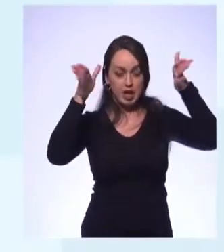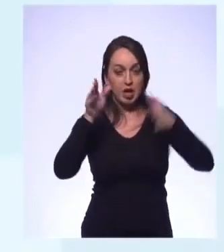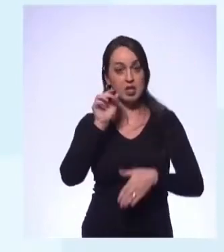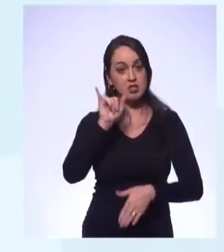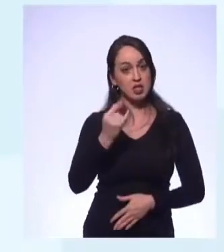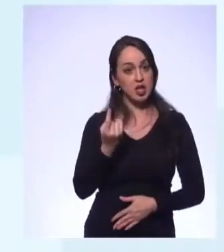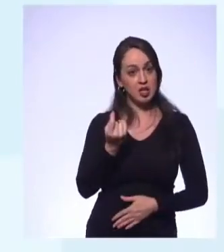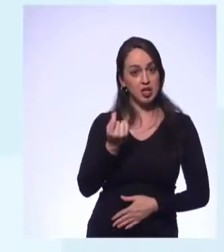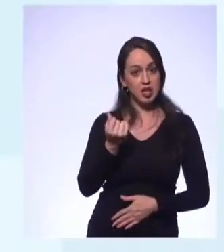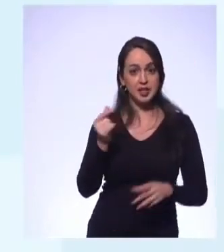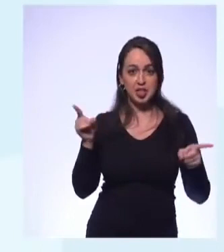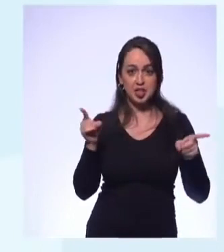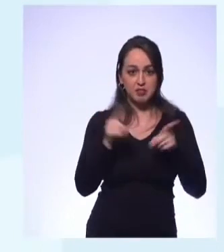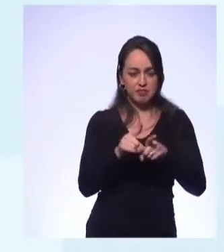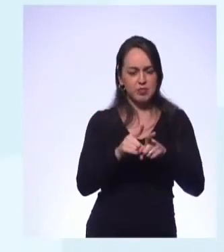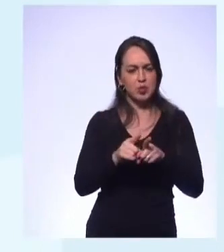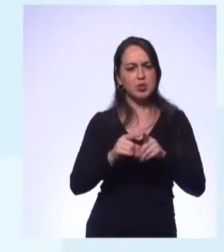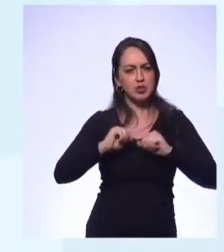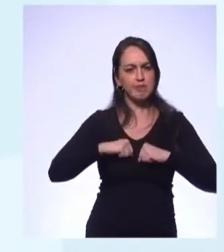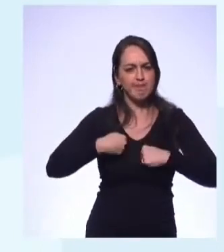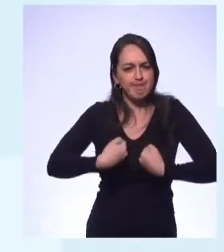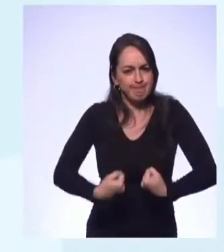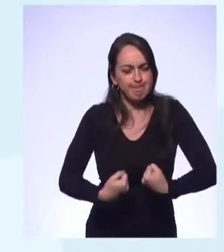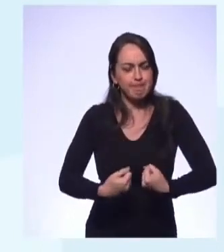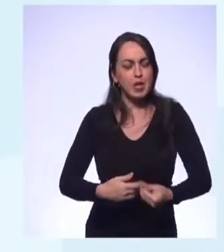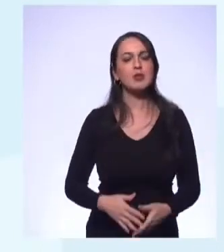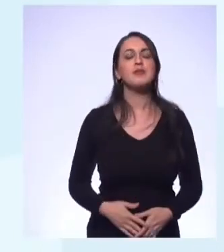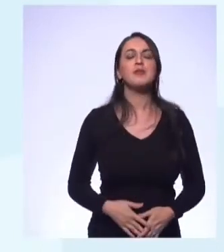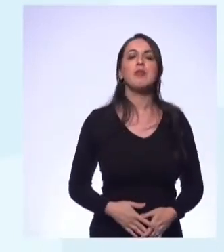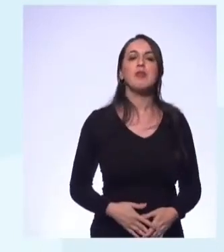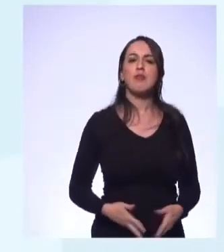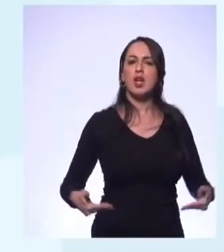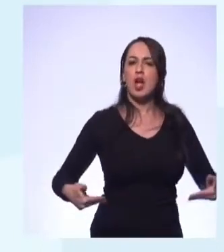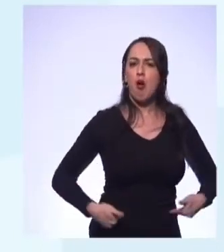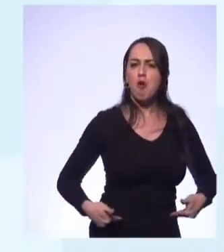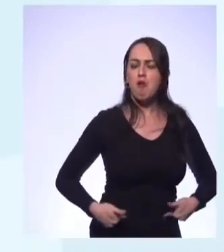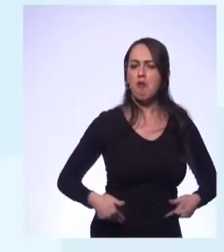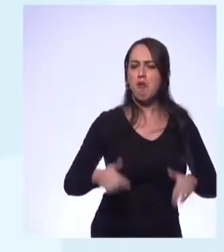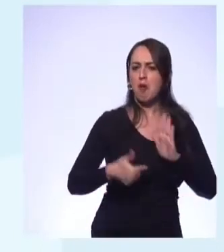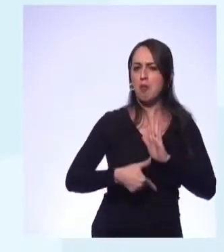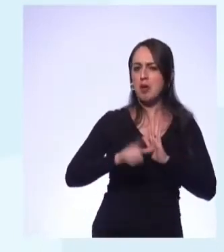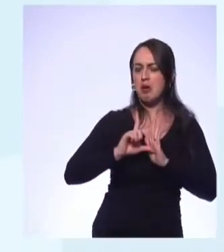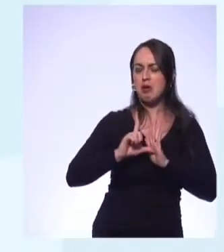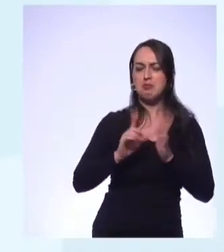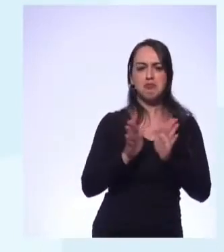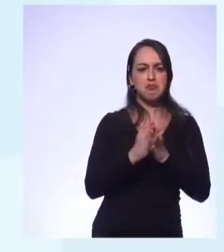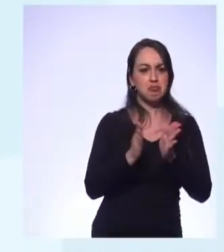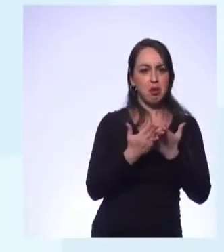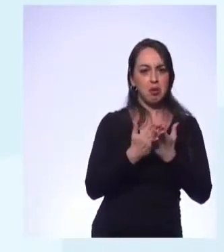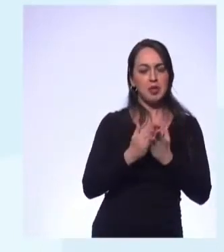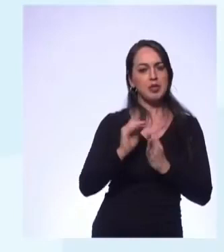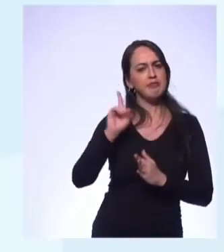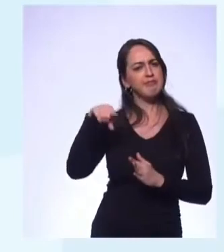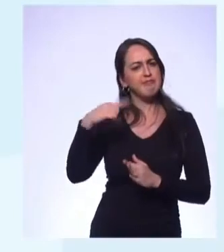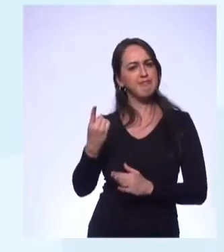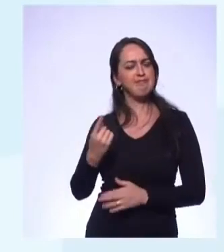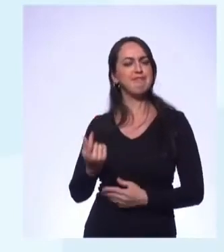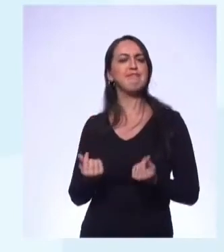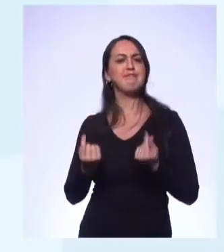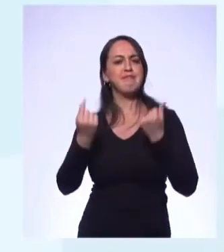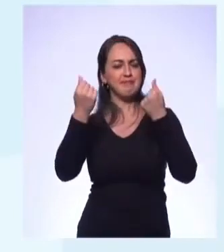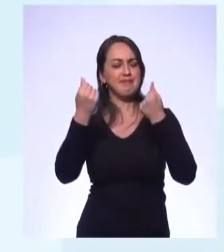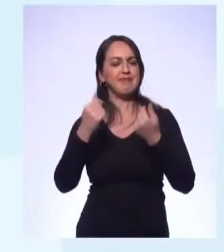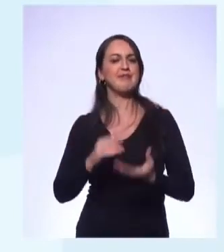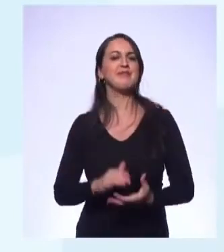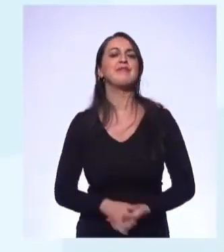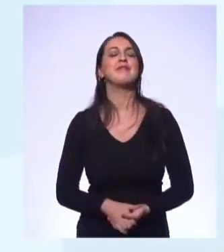o esforço completa. A fome do pobre para o rico é dieta. Esse é o espinho no